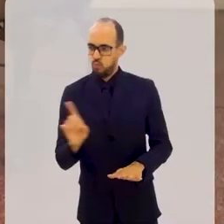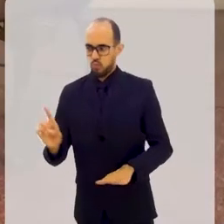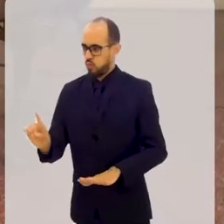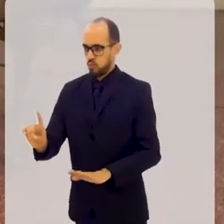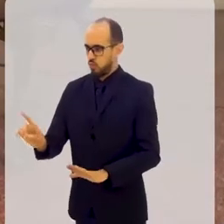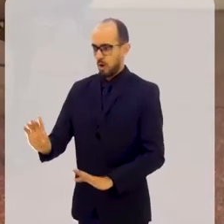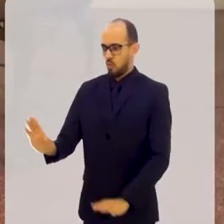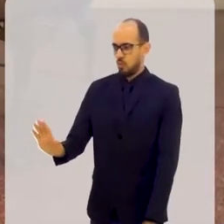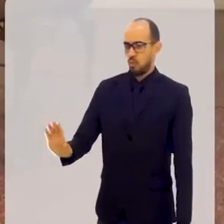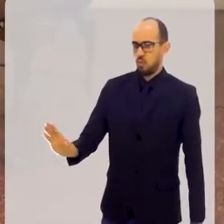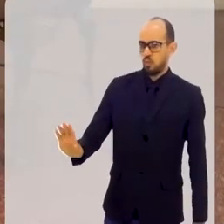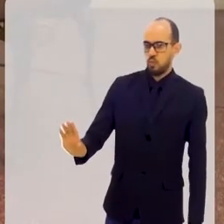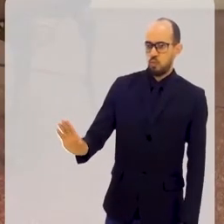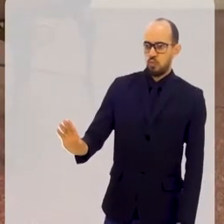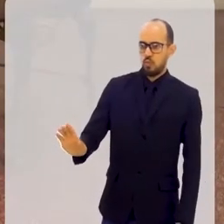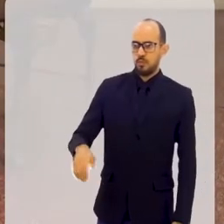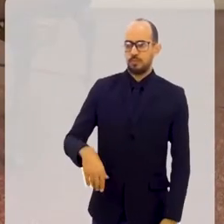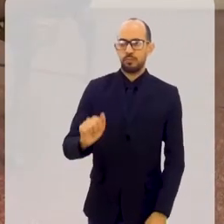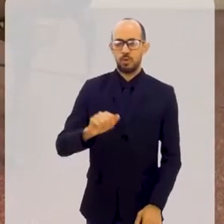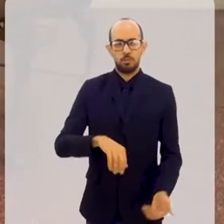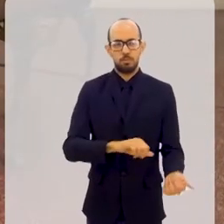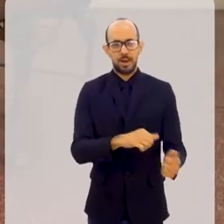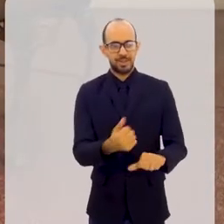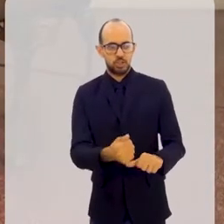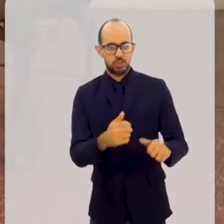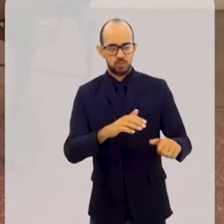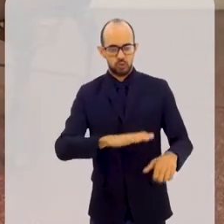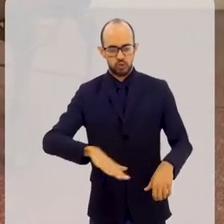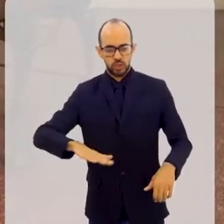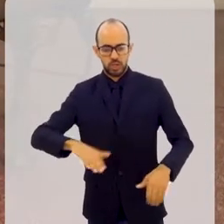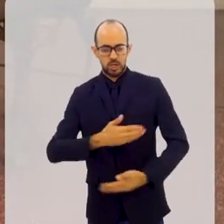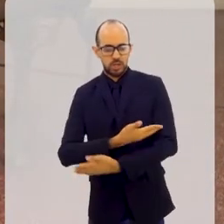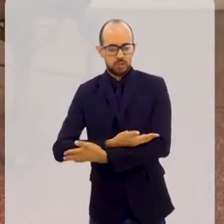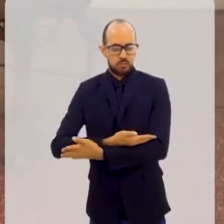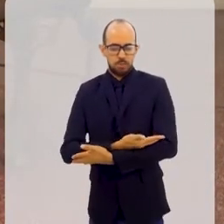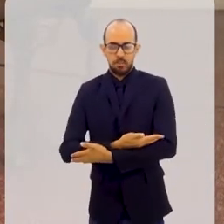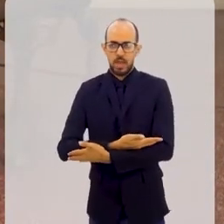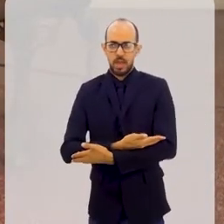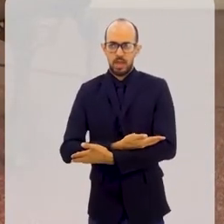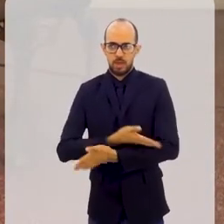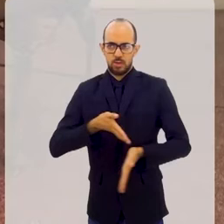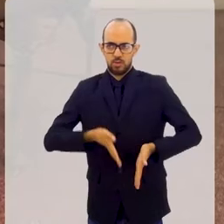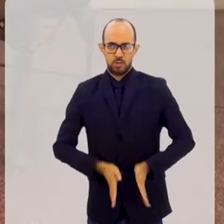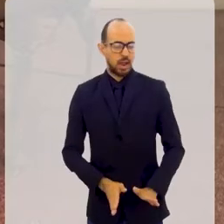porque o que batismo de criança